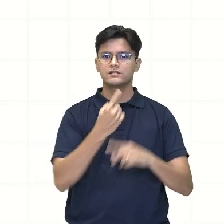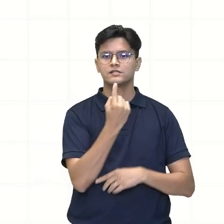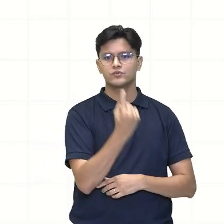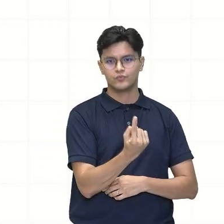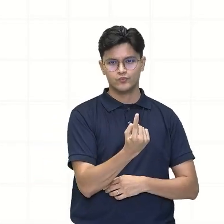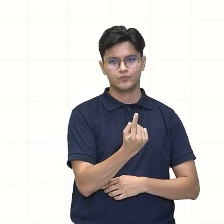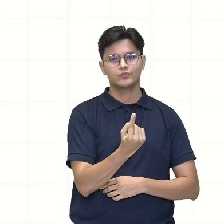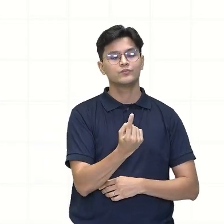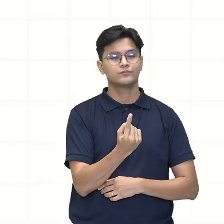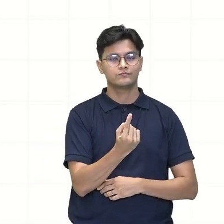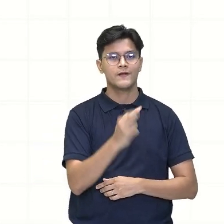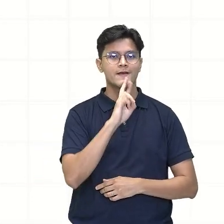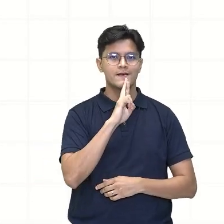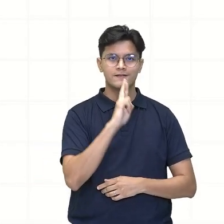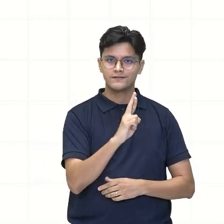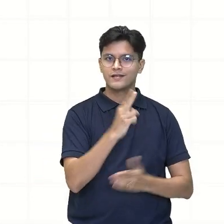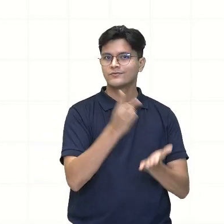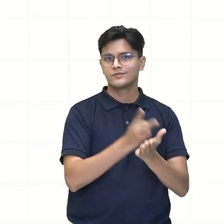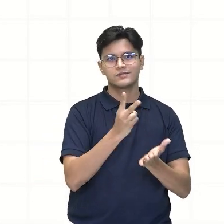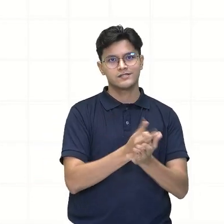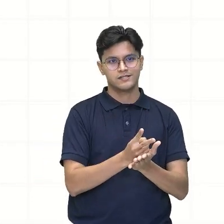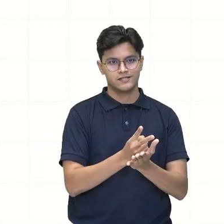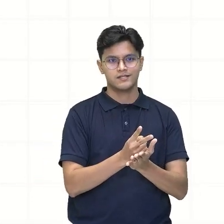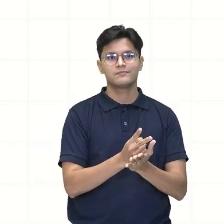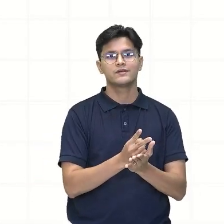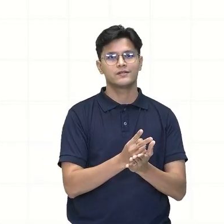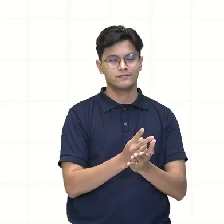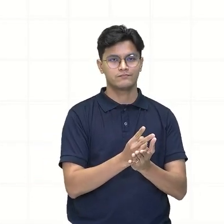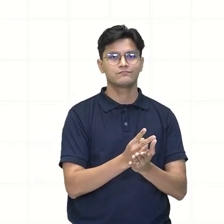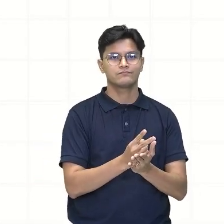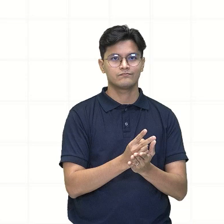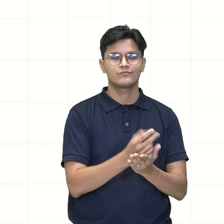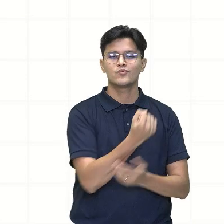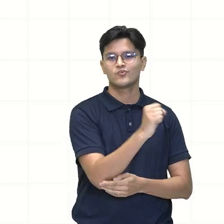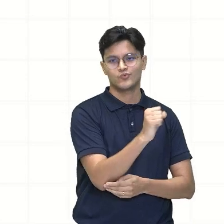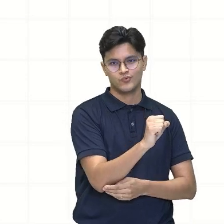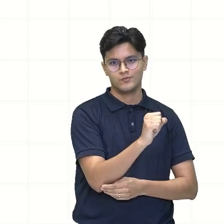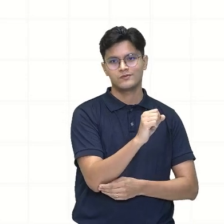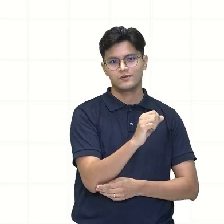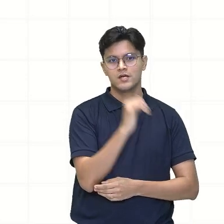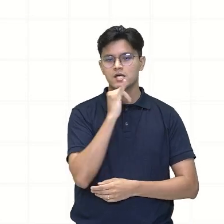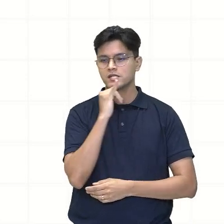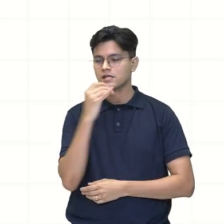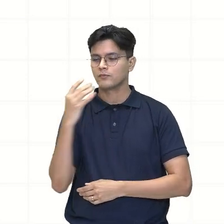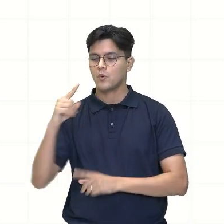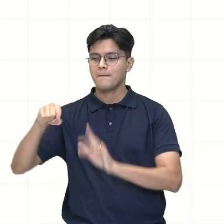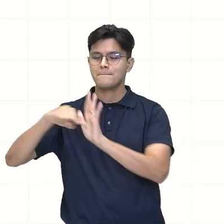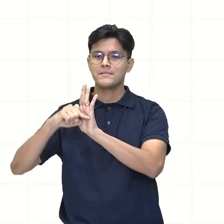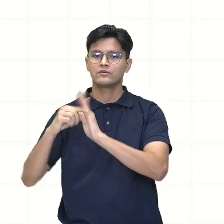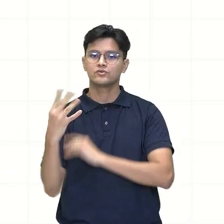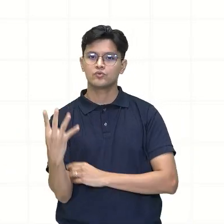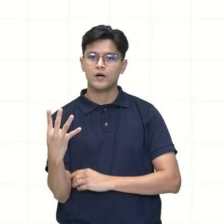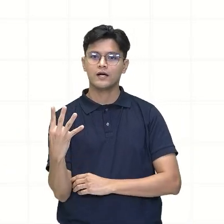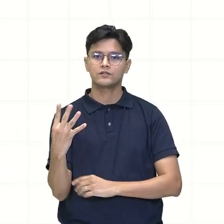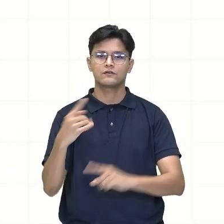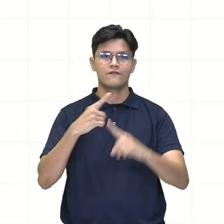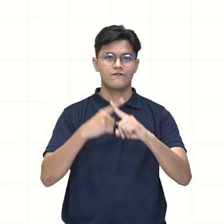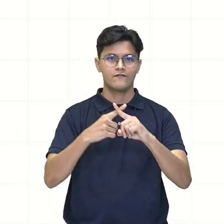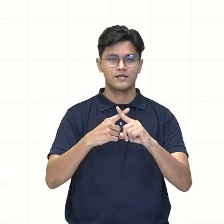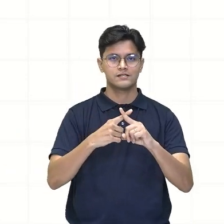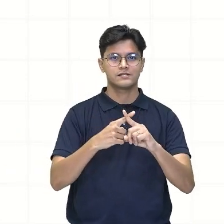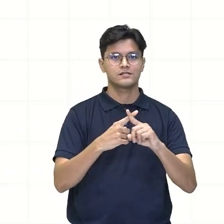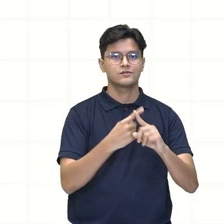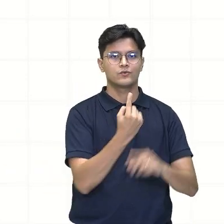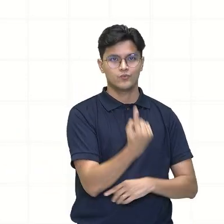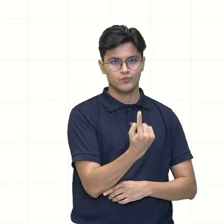1, o resultado é o próprio valor que a gente multiplicou. Nesse caso aqui é o menos 4. Ó, menos 4